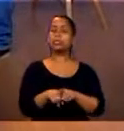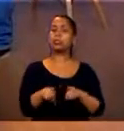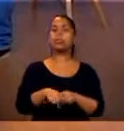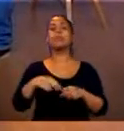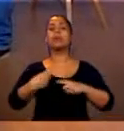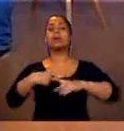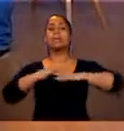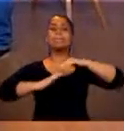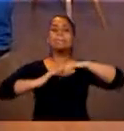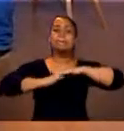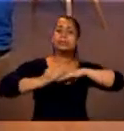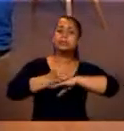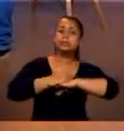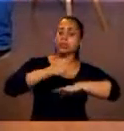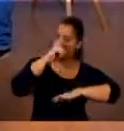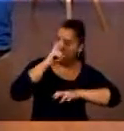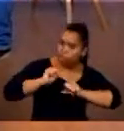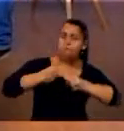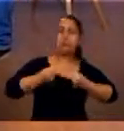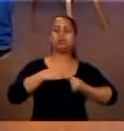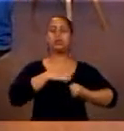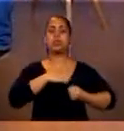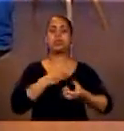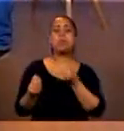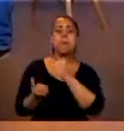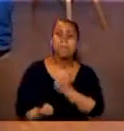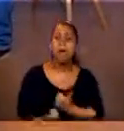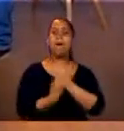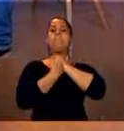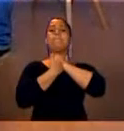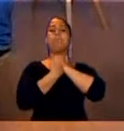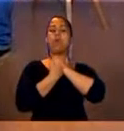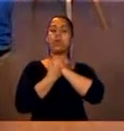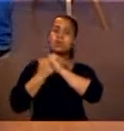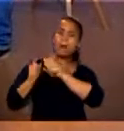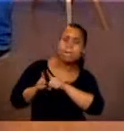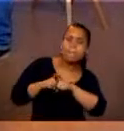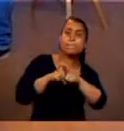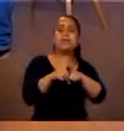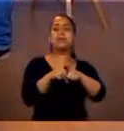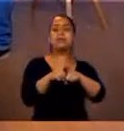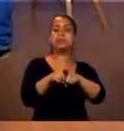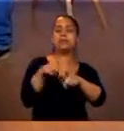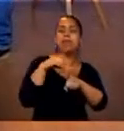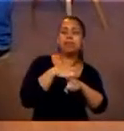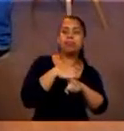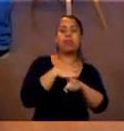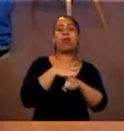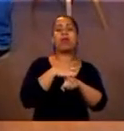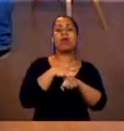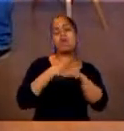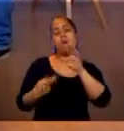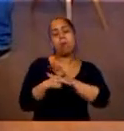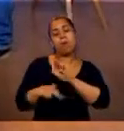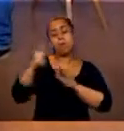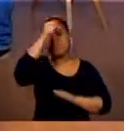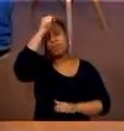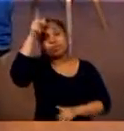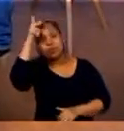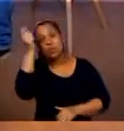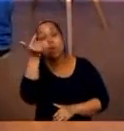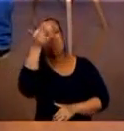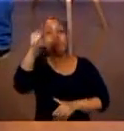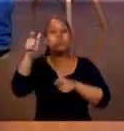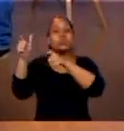se profissionalizar e para ter mais força. Que tipo de apoio, que tipo de parceria que vocês têm com políticas, com o executivo ou com